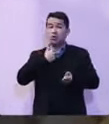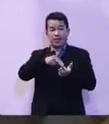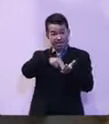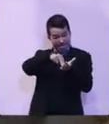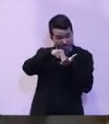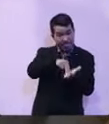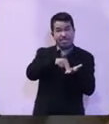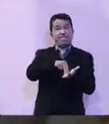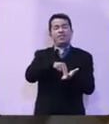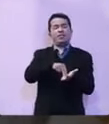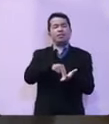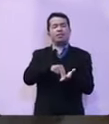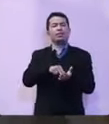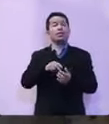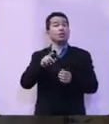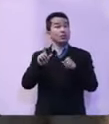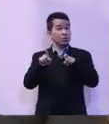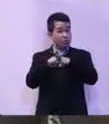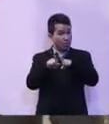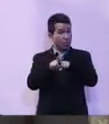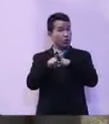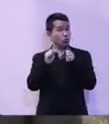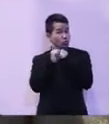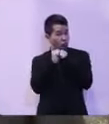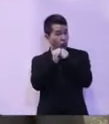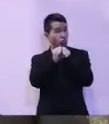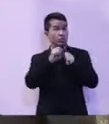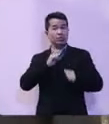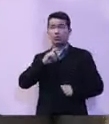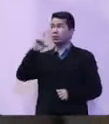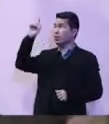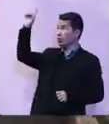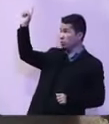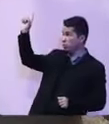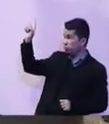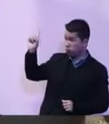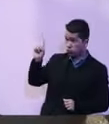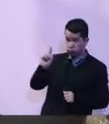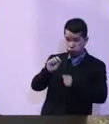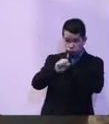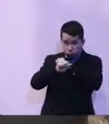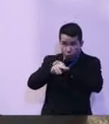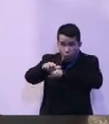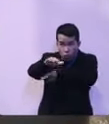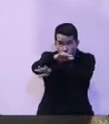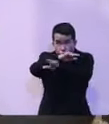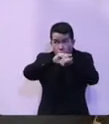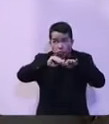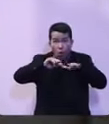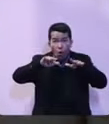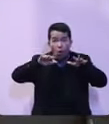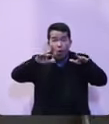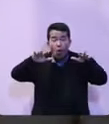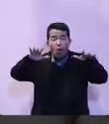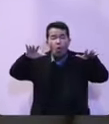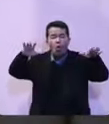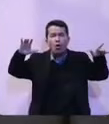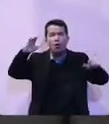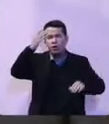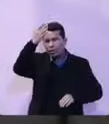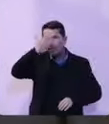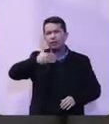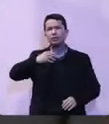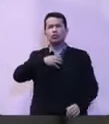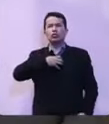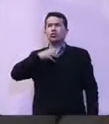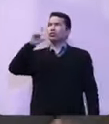Ali estará conosco o Senhor, o nosso glorioso Deus. Jerusalém será um lugar de grandes rios e